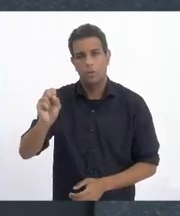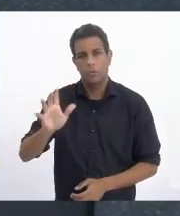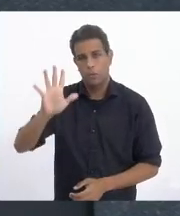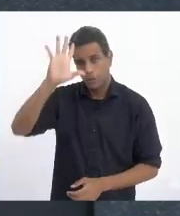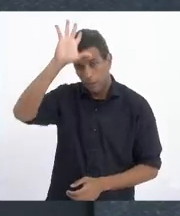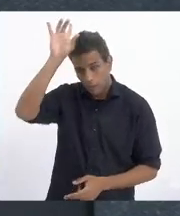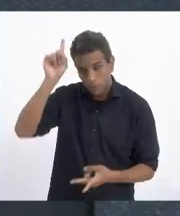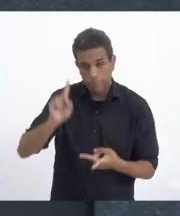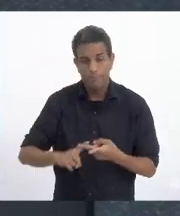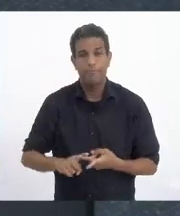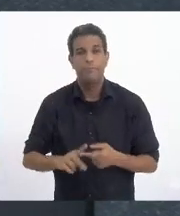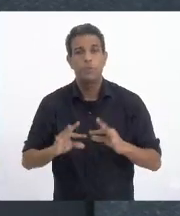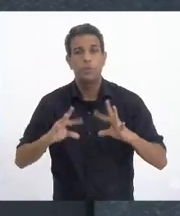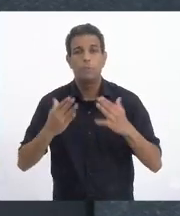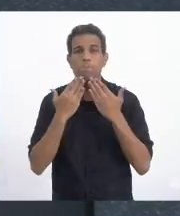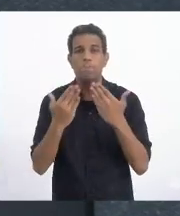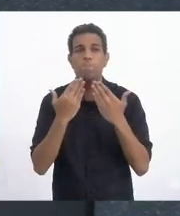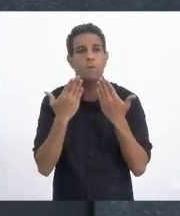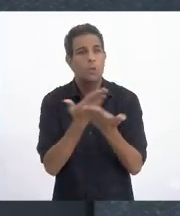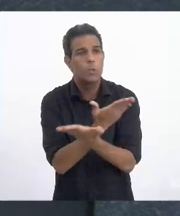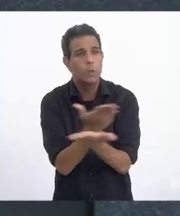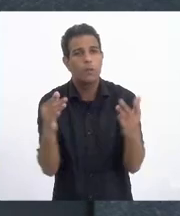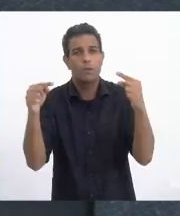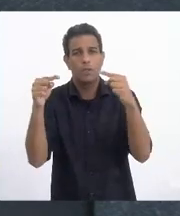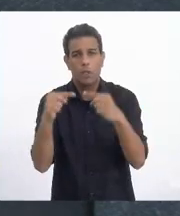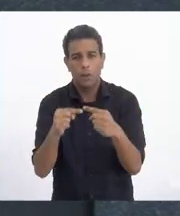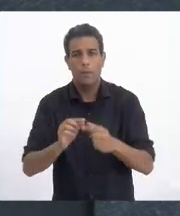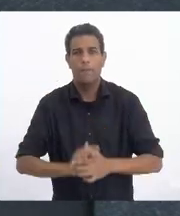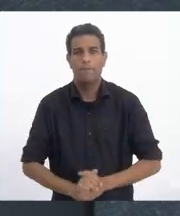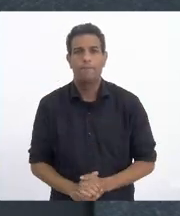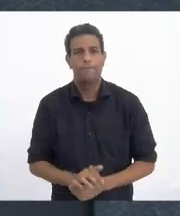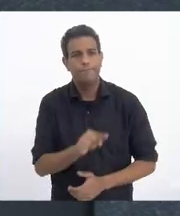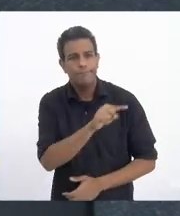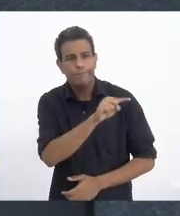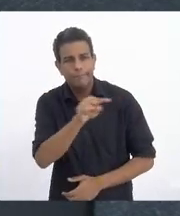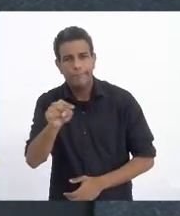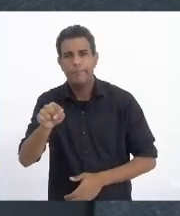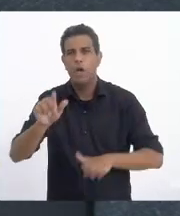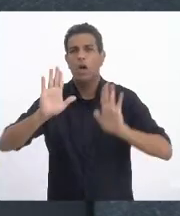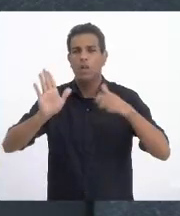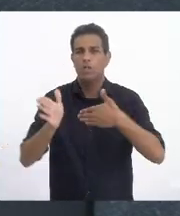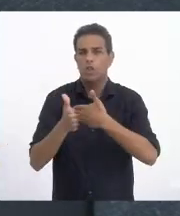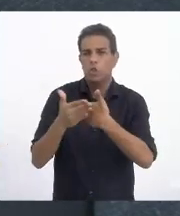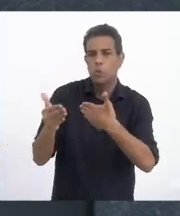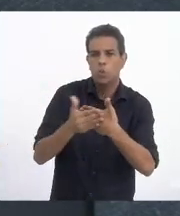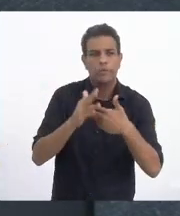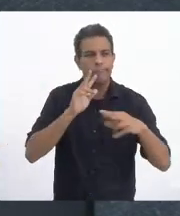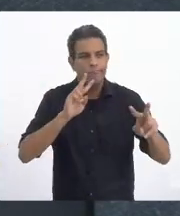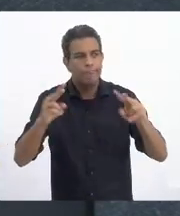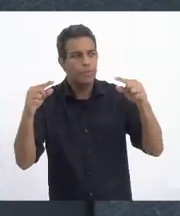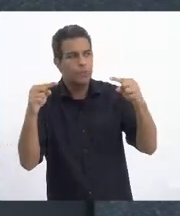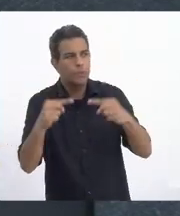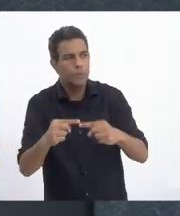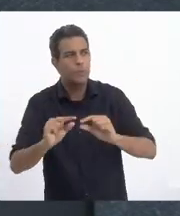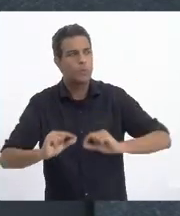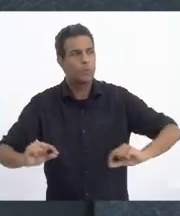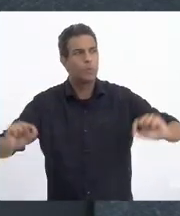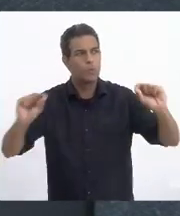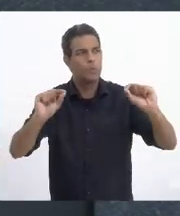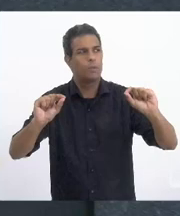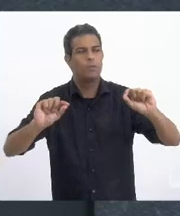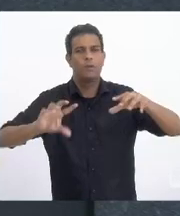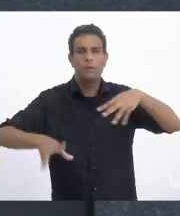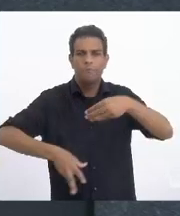bombeiro, eu venho pedir aqui em nome da nossa família, olhe com carinho para essas emendas que chegaram aqui na